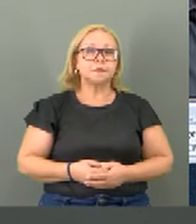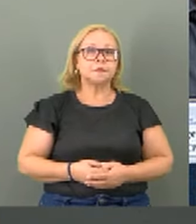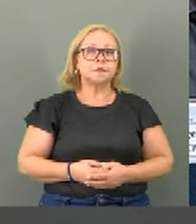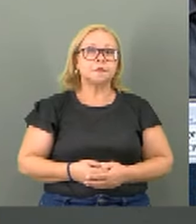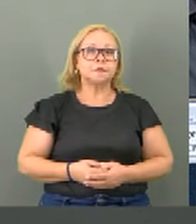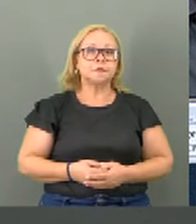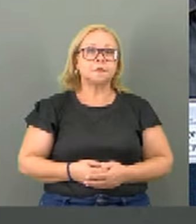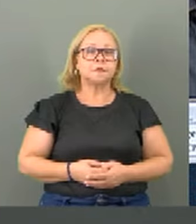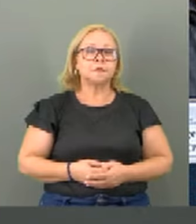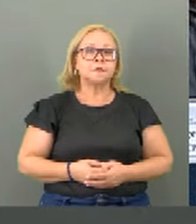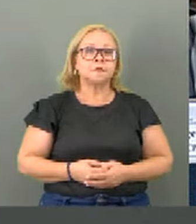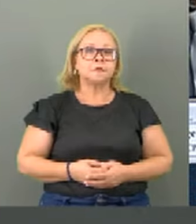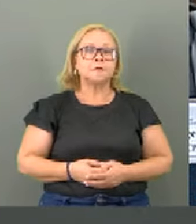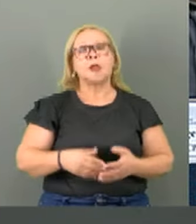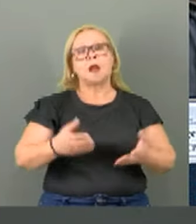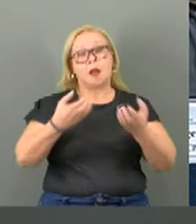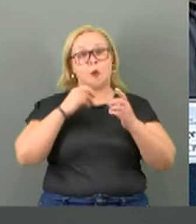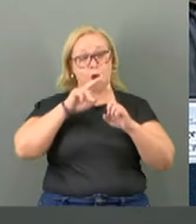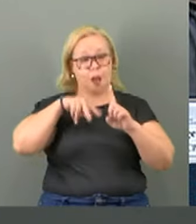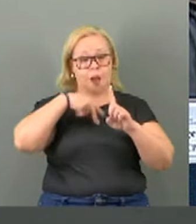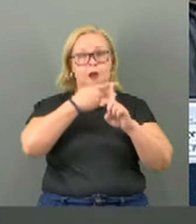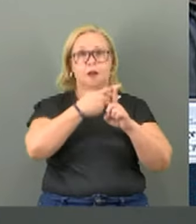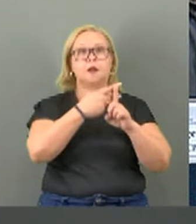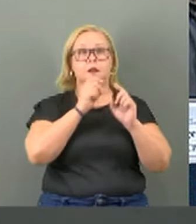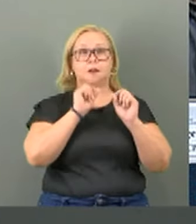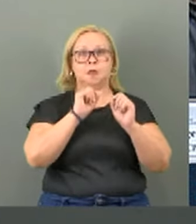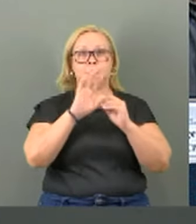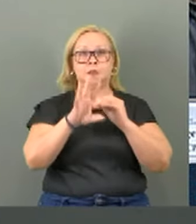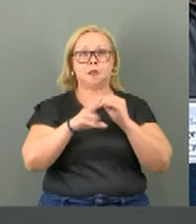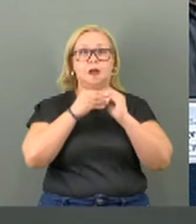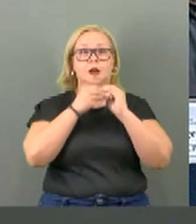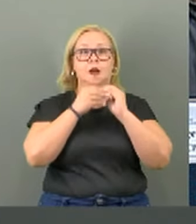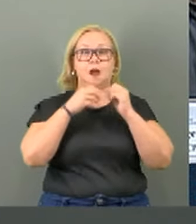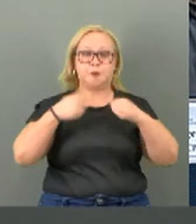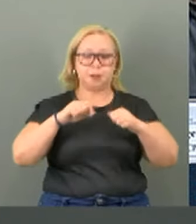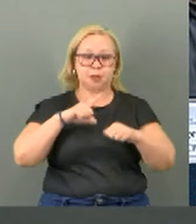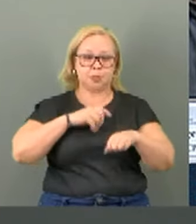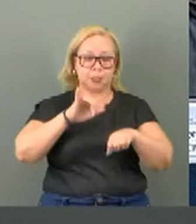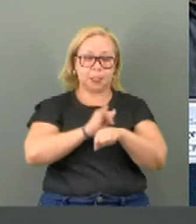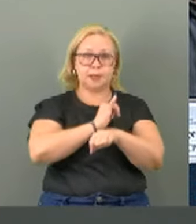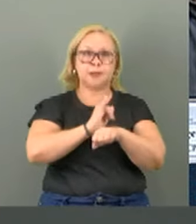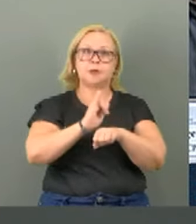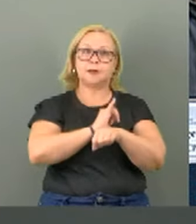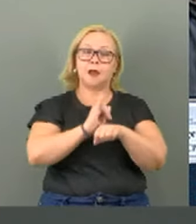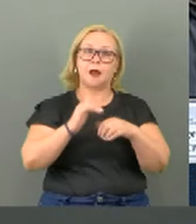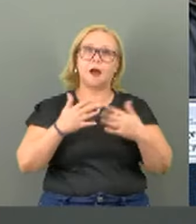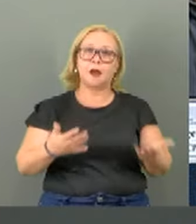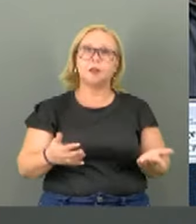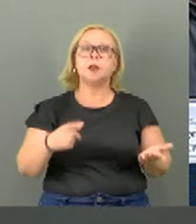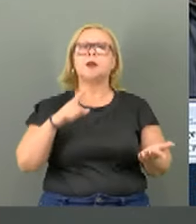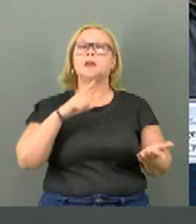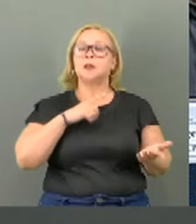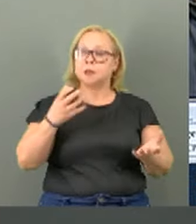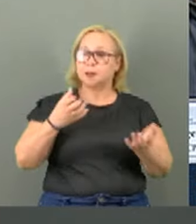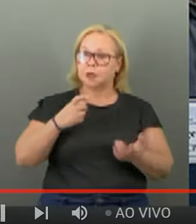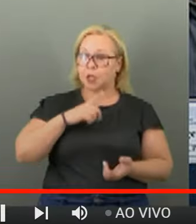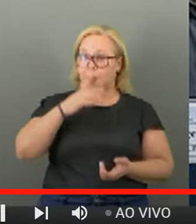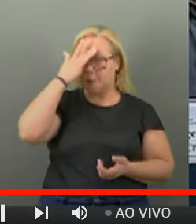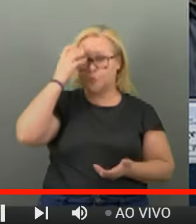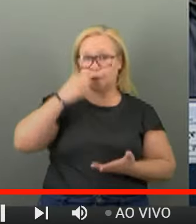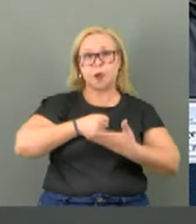Eu queria acrescentar, sim, isso aí tem que ter estratégia. Lógico que a gente tem uma pessoa que quer colaborar e